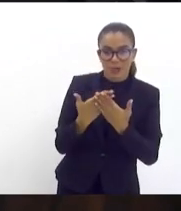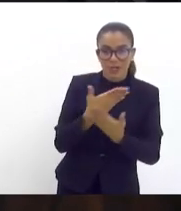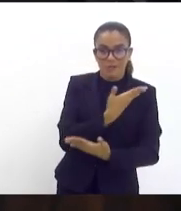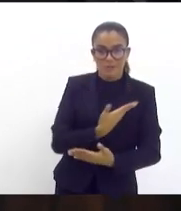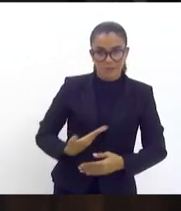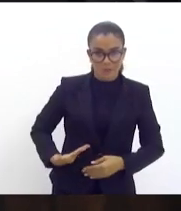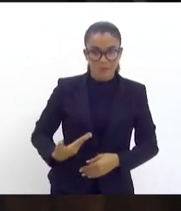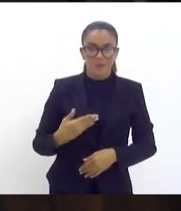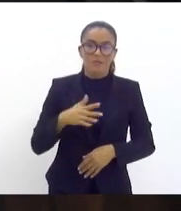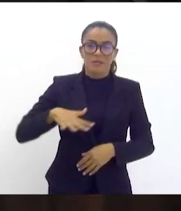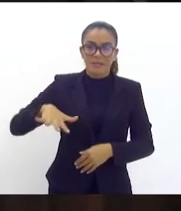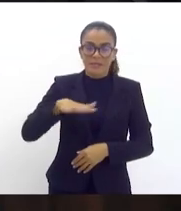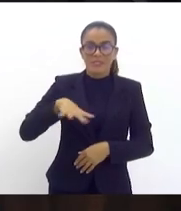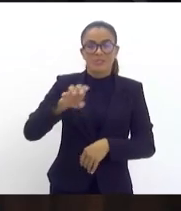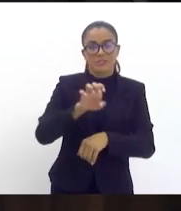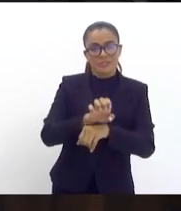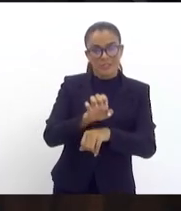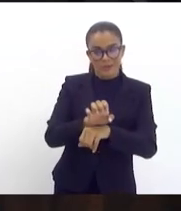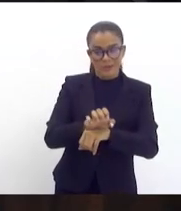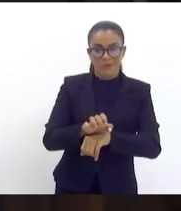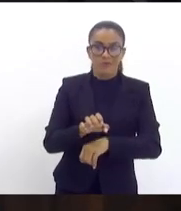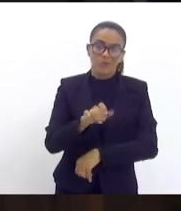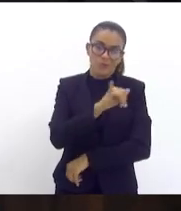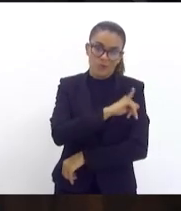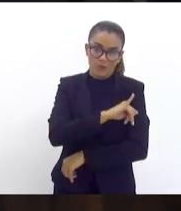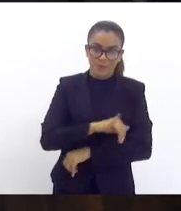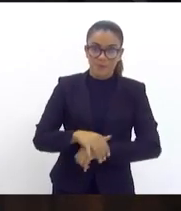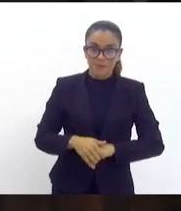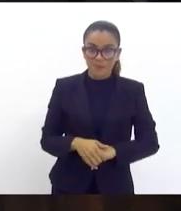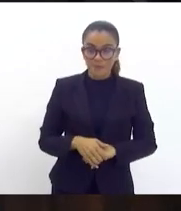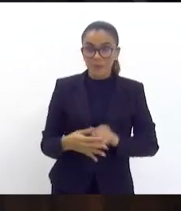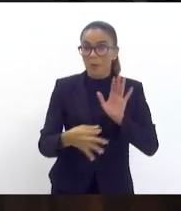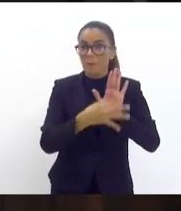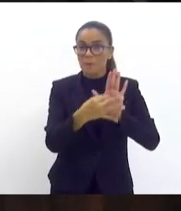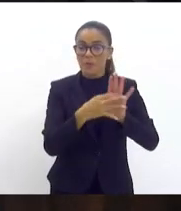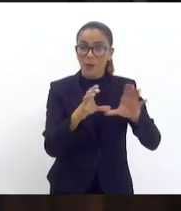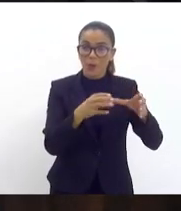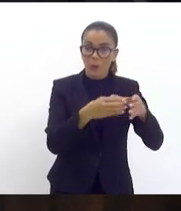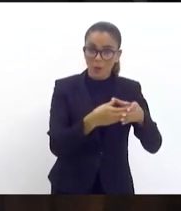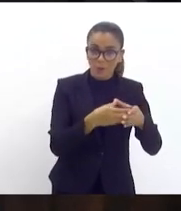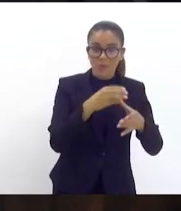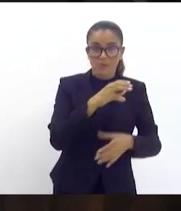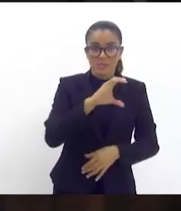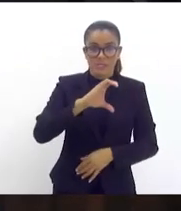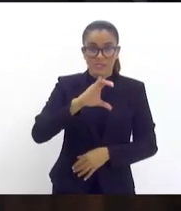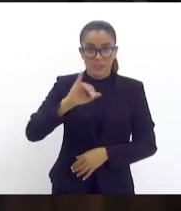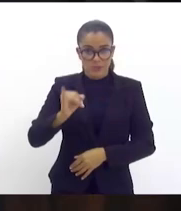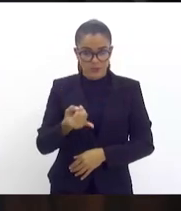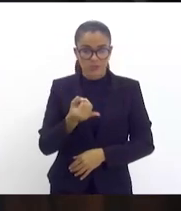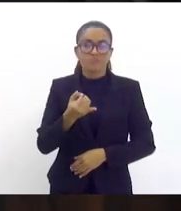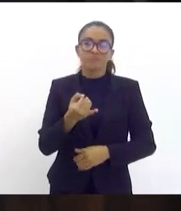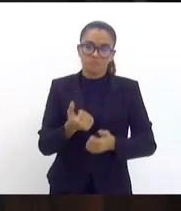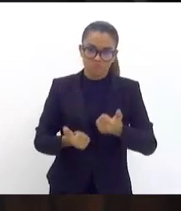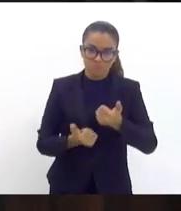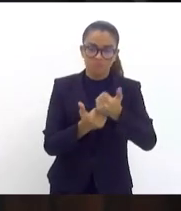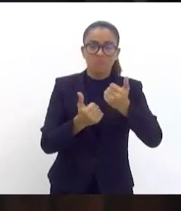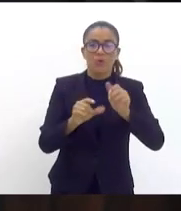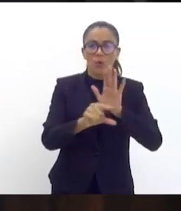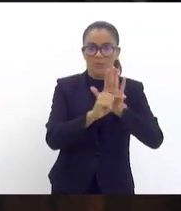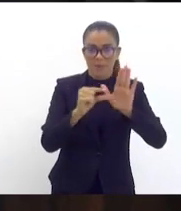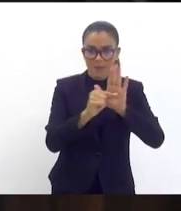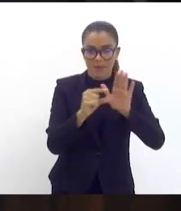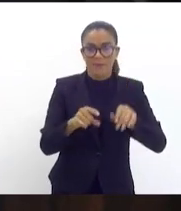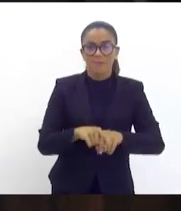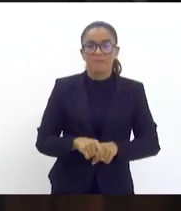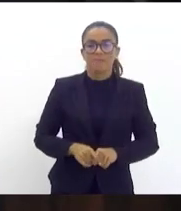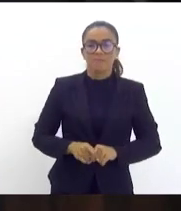da rede estadual de ensino no âmbito do Estado do Rio de Janeiro. Pareceres das comissões Constituição e Justiça pela constitucionalidade com emendas,